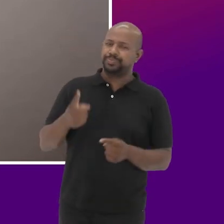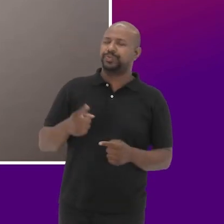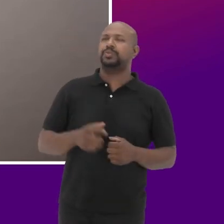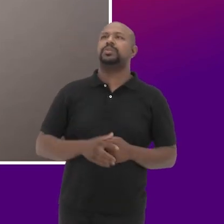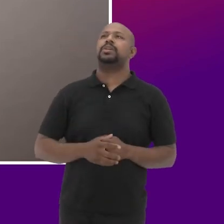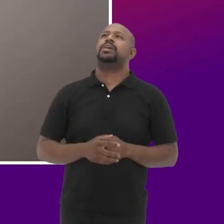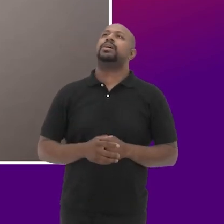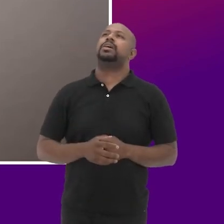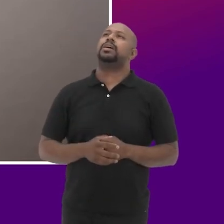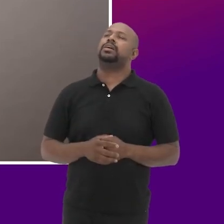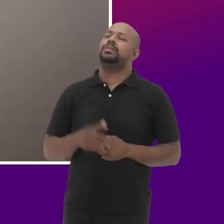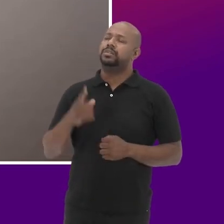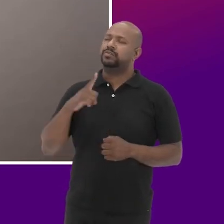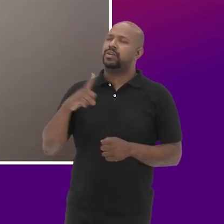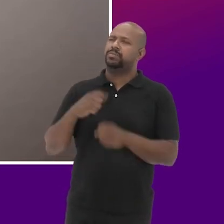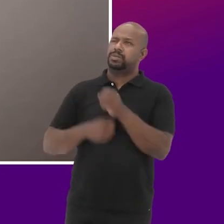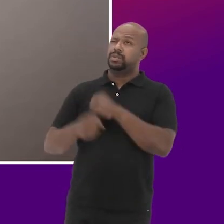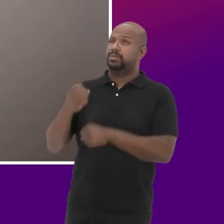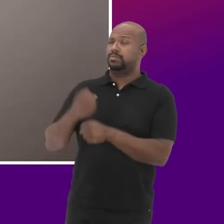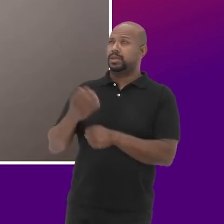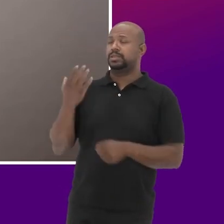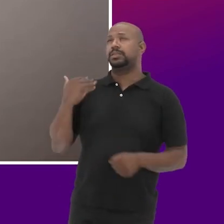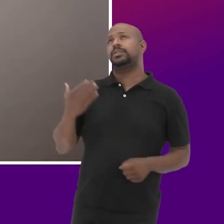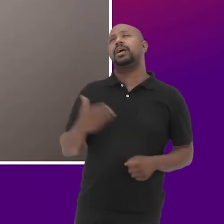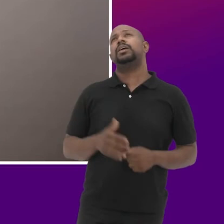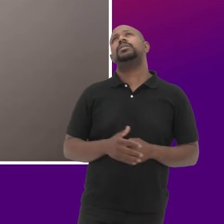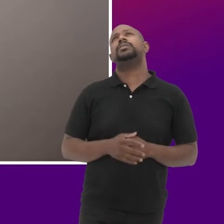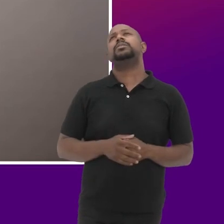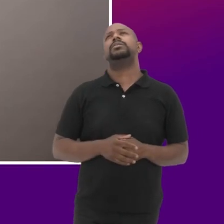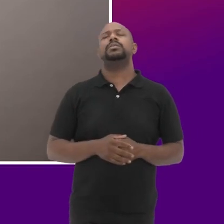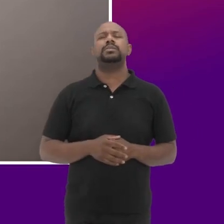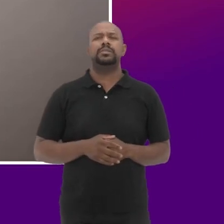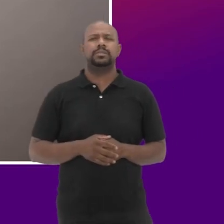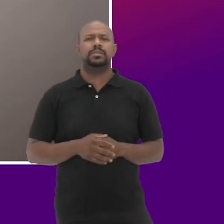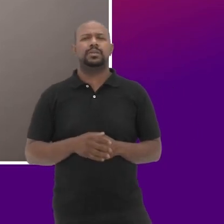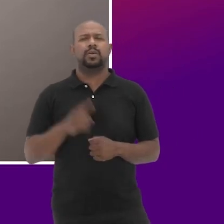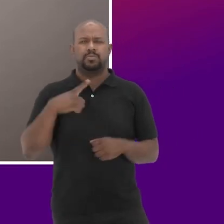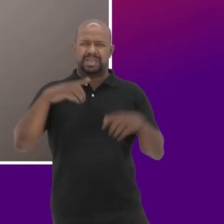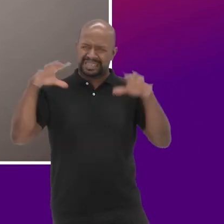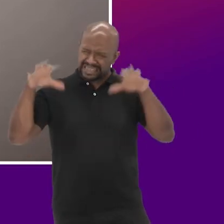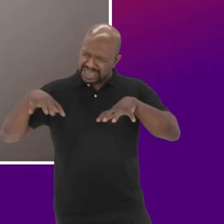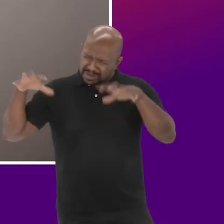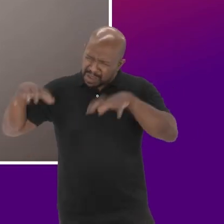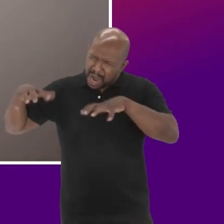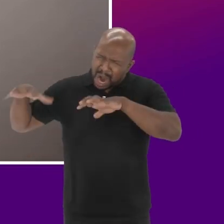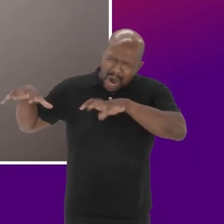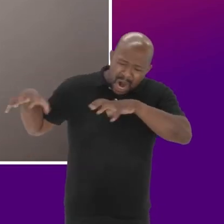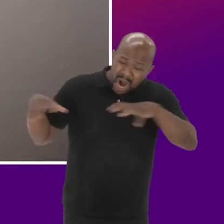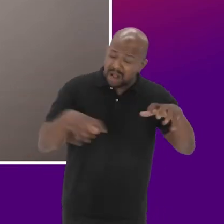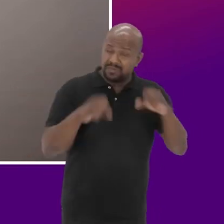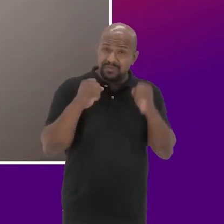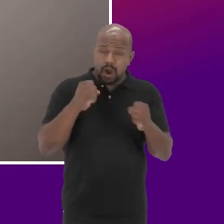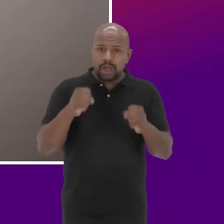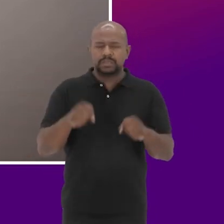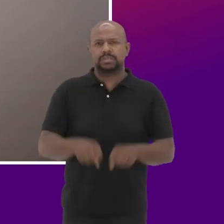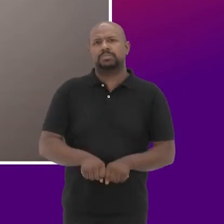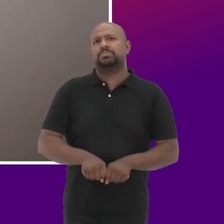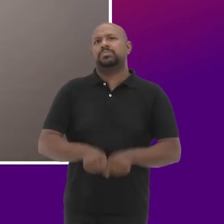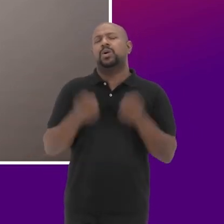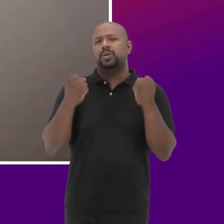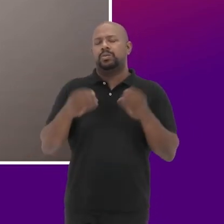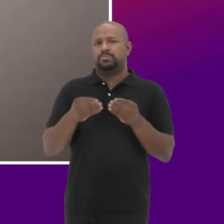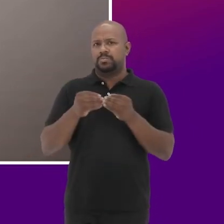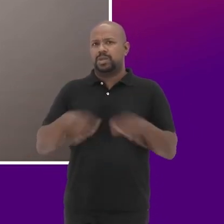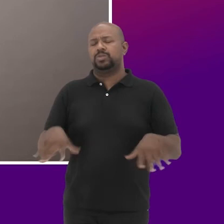eventos. Nós tivemos no ano passado uma tempestade muito grande que afetou